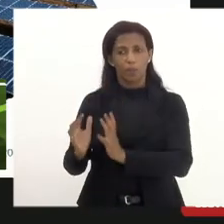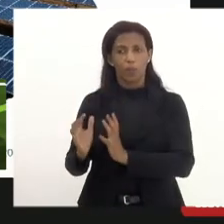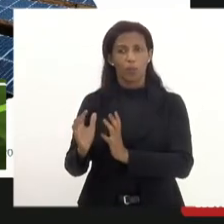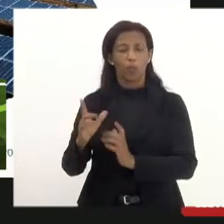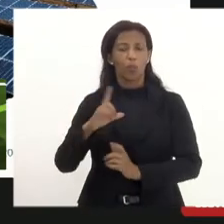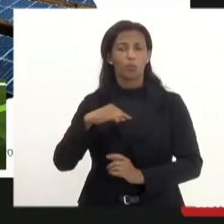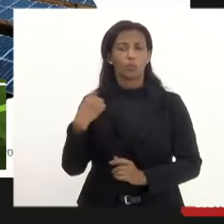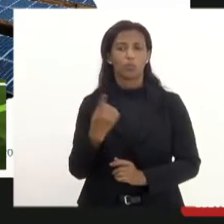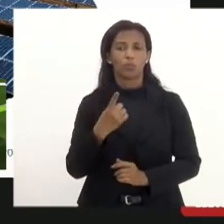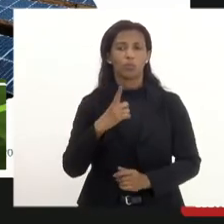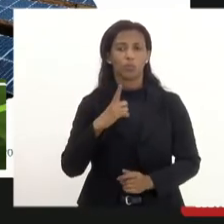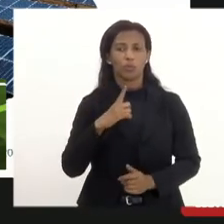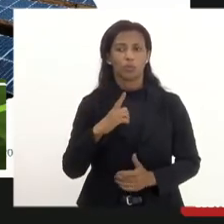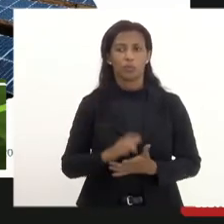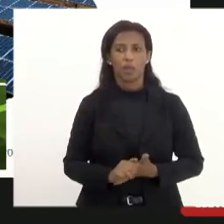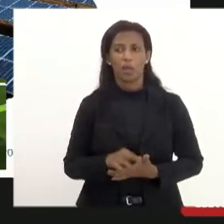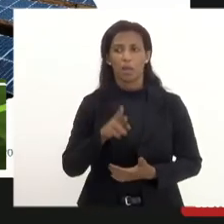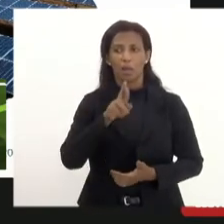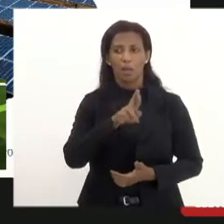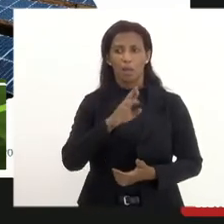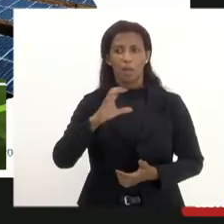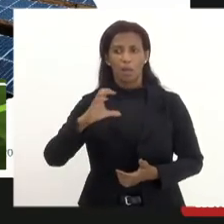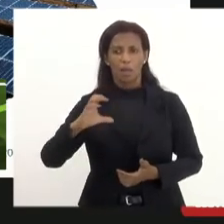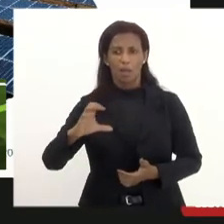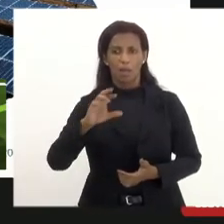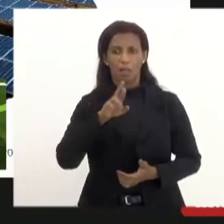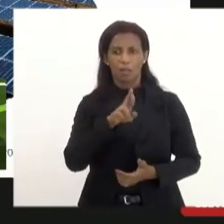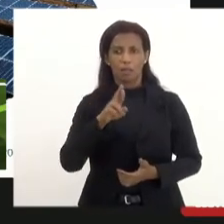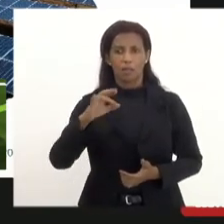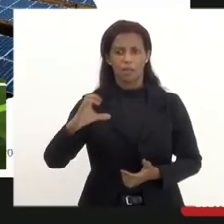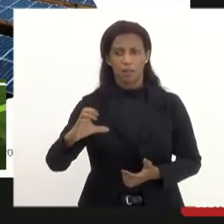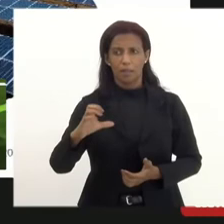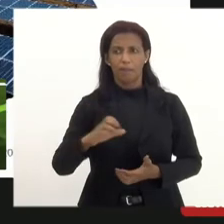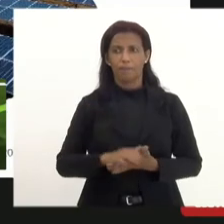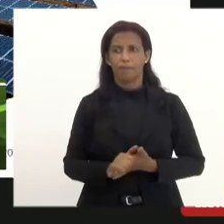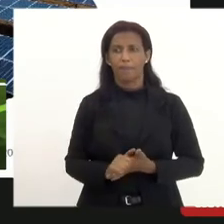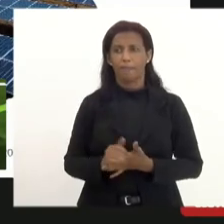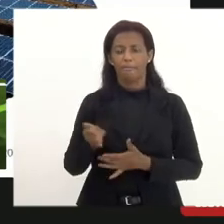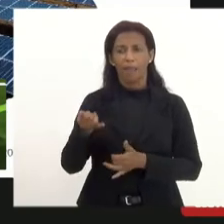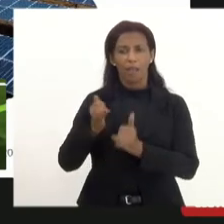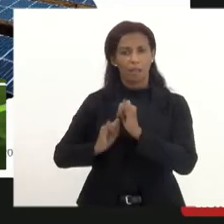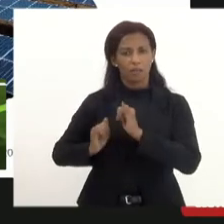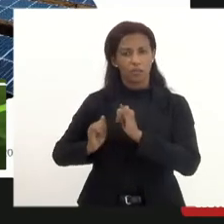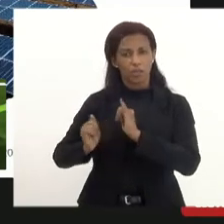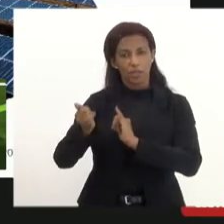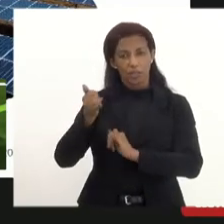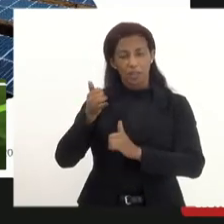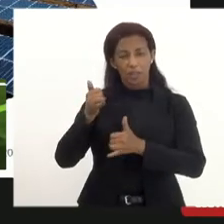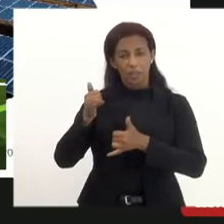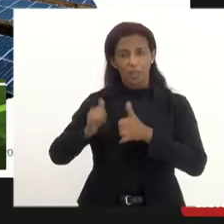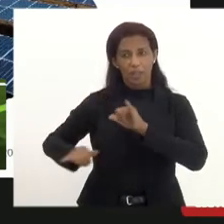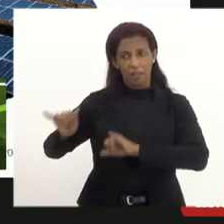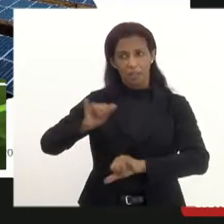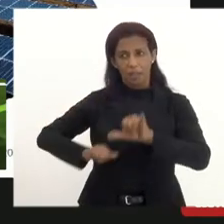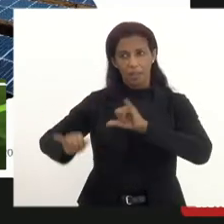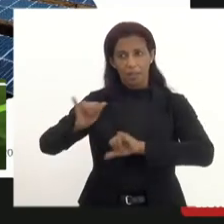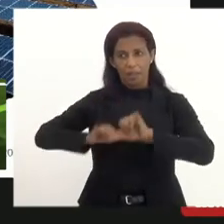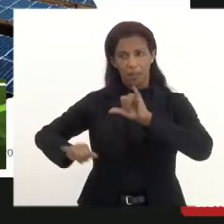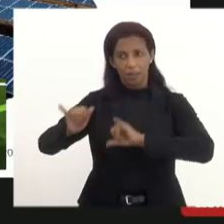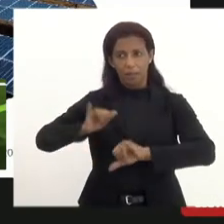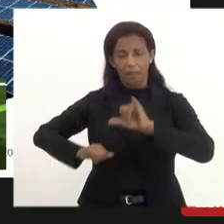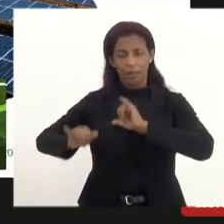chamamos de RC, de Refining Chemicals, ou Refino Química Especializada, nós possuímos a